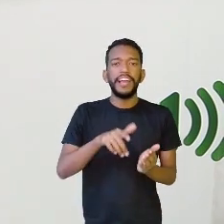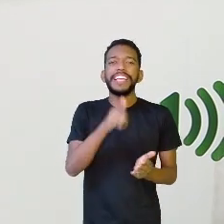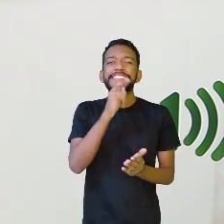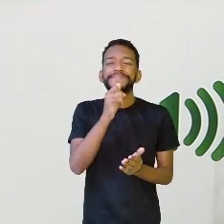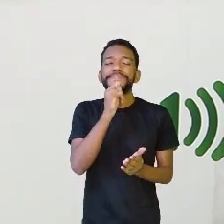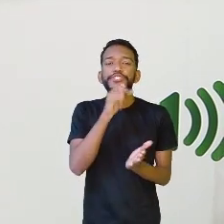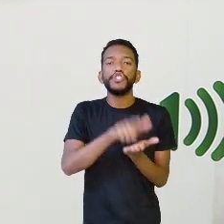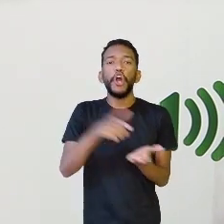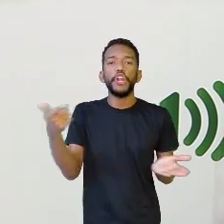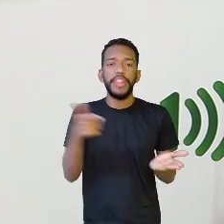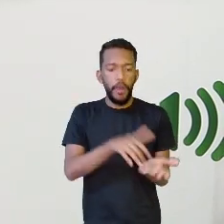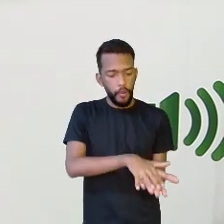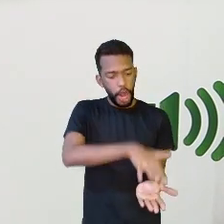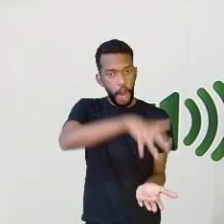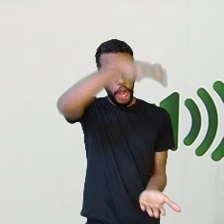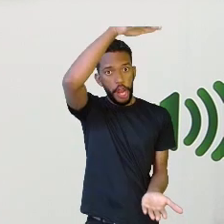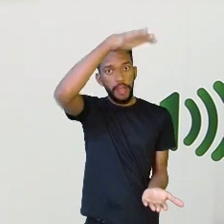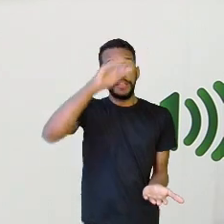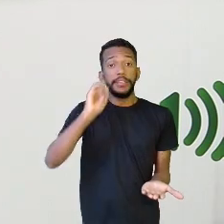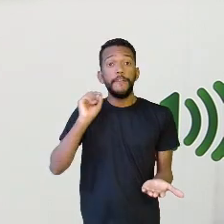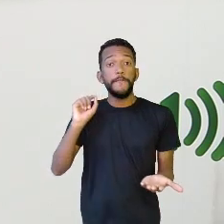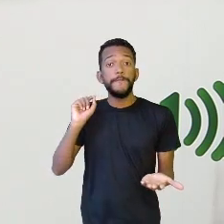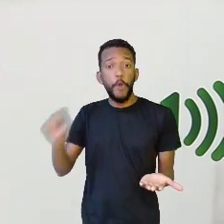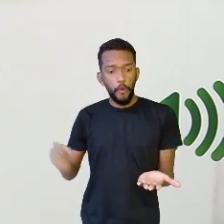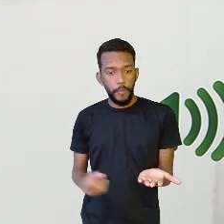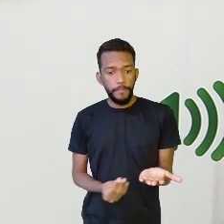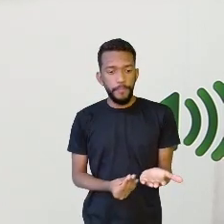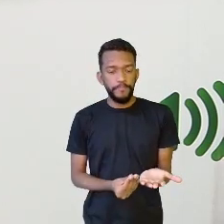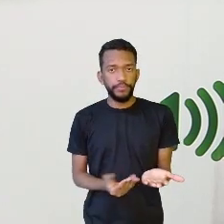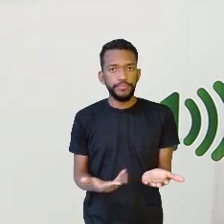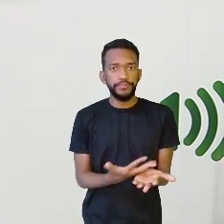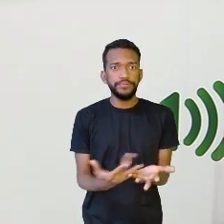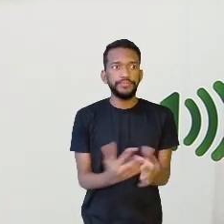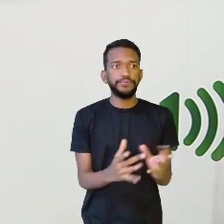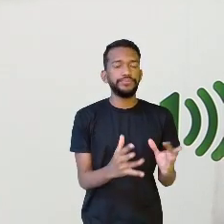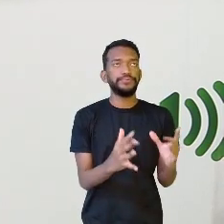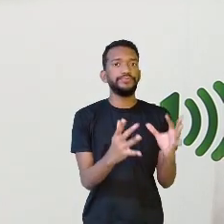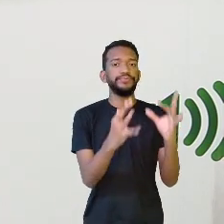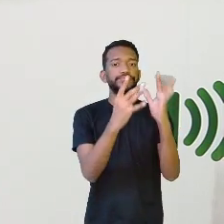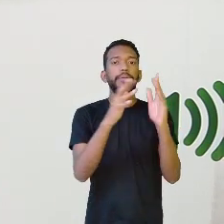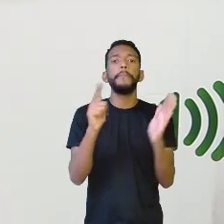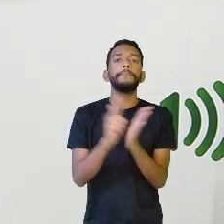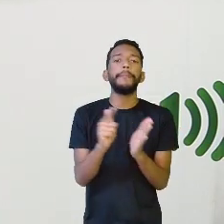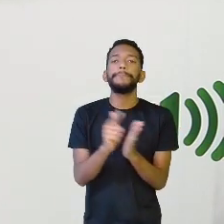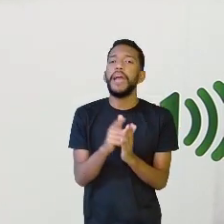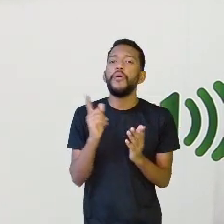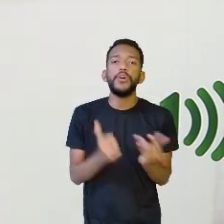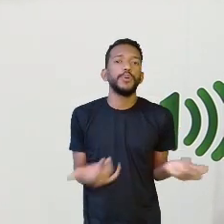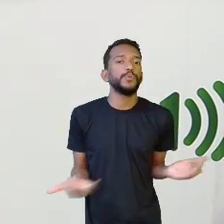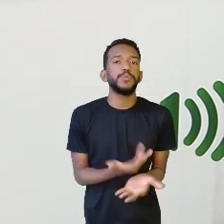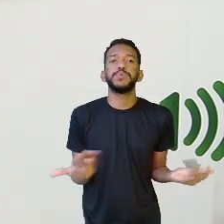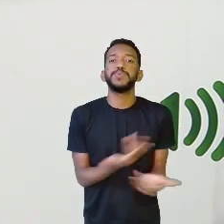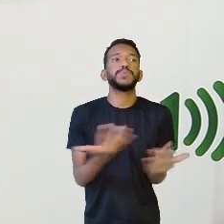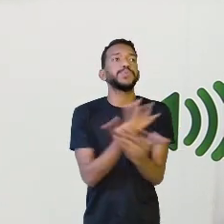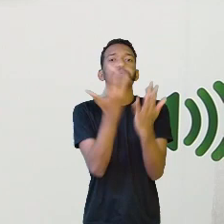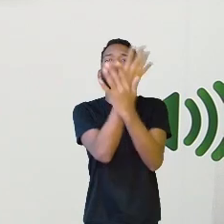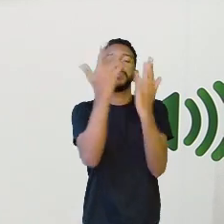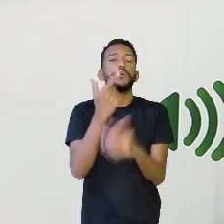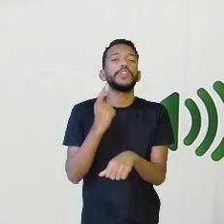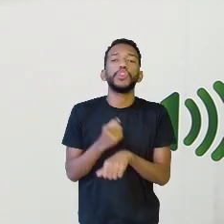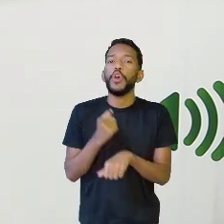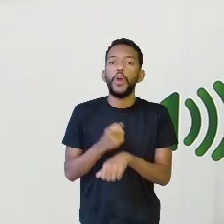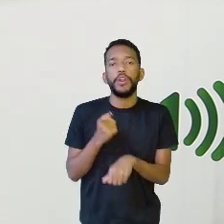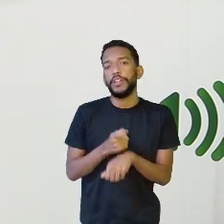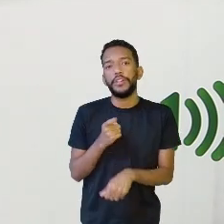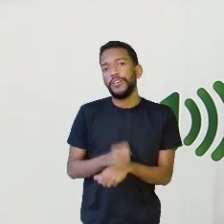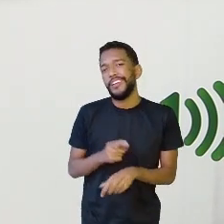jornais que estão ali vão pegar fogo, porque o jornal ele é um papel, ele é um combustível sólido,